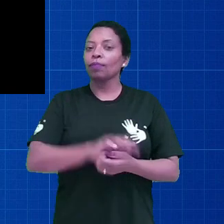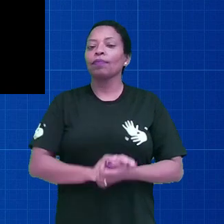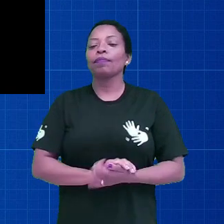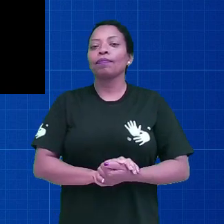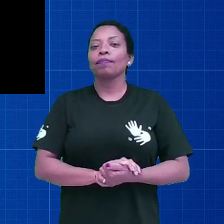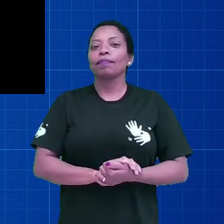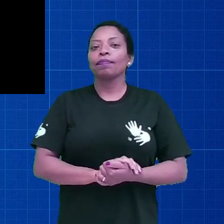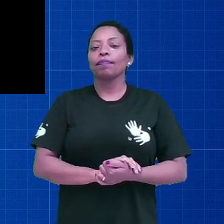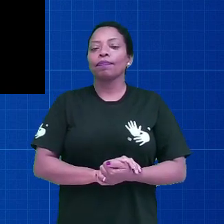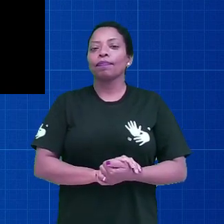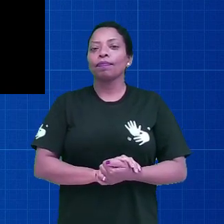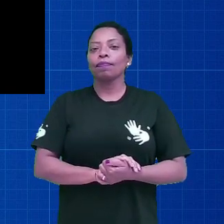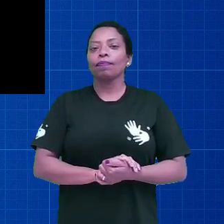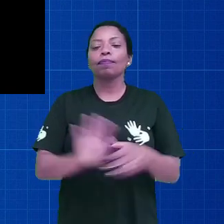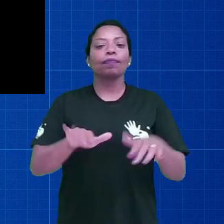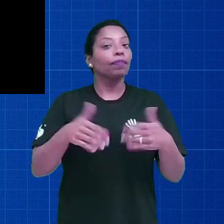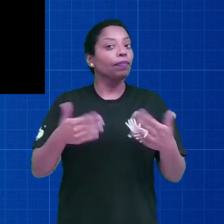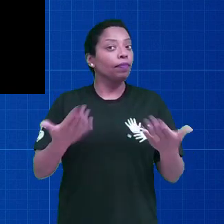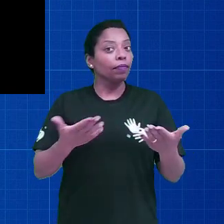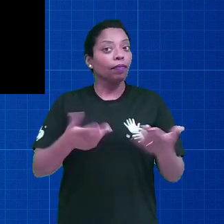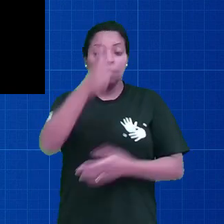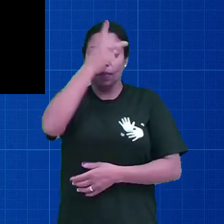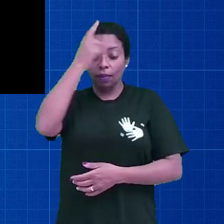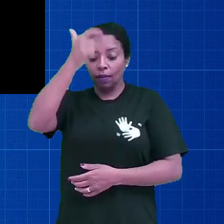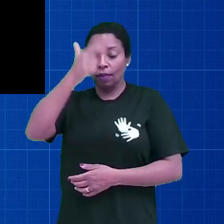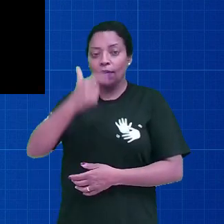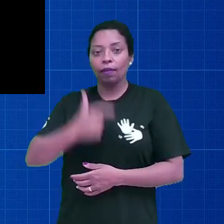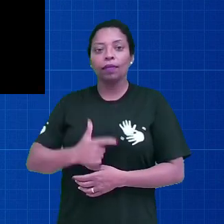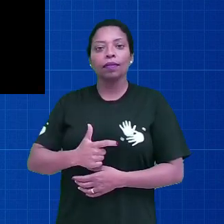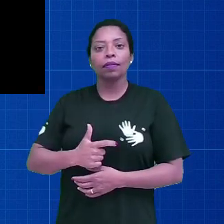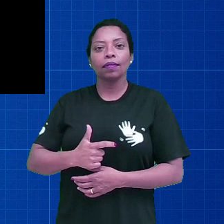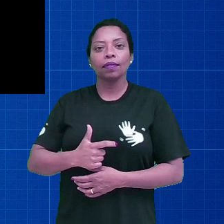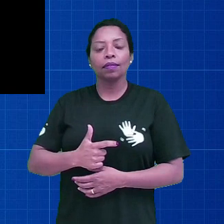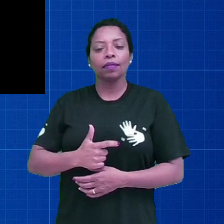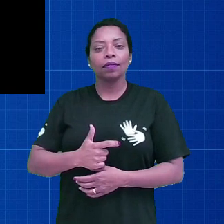Além disso, o homem tem